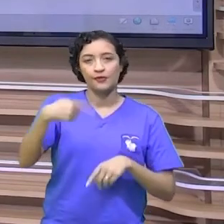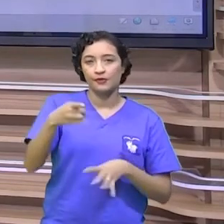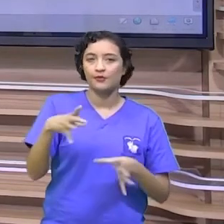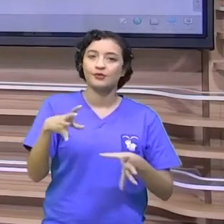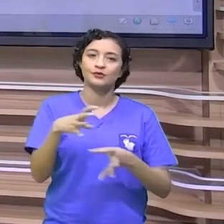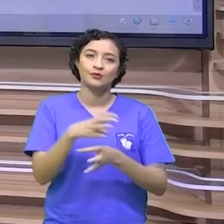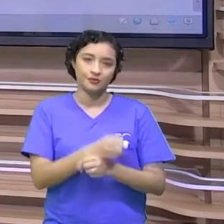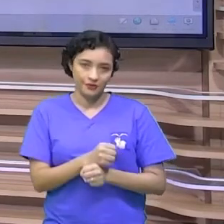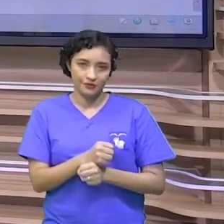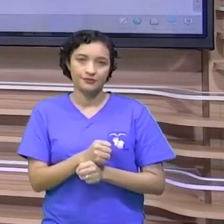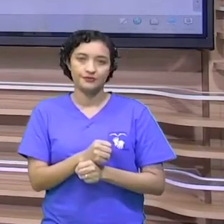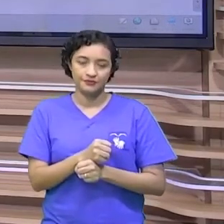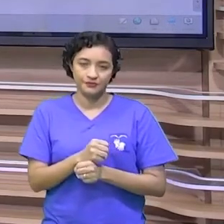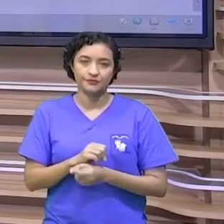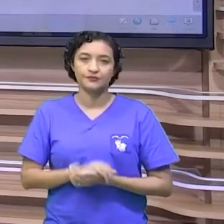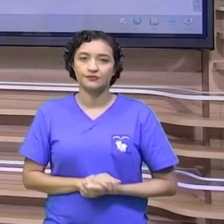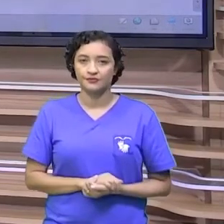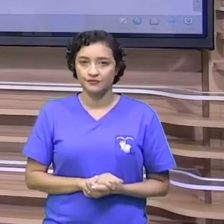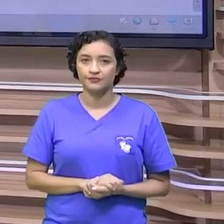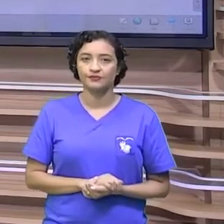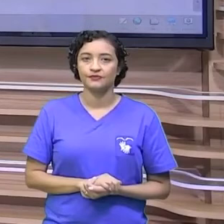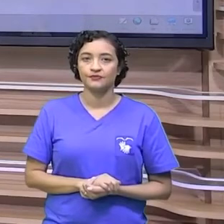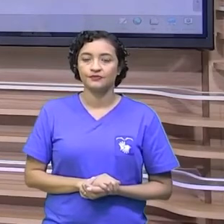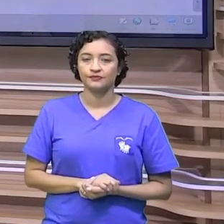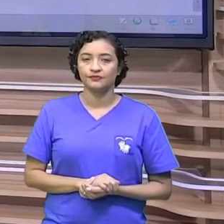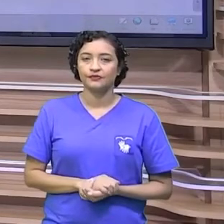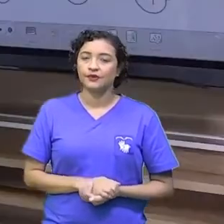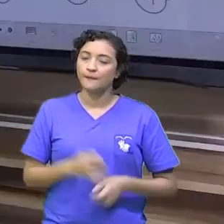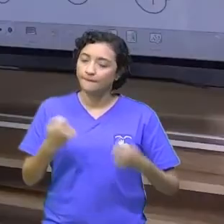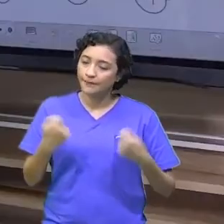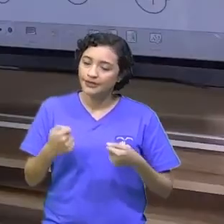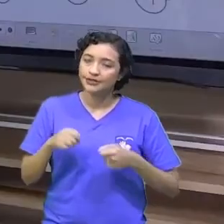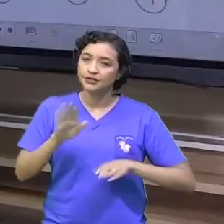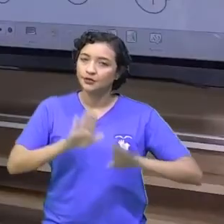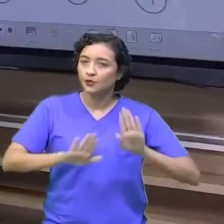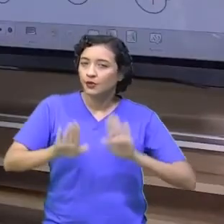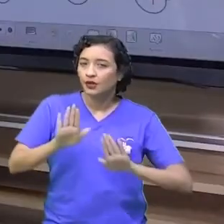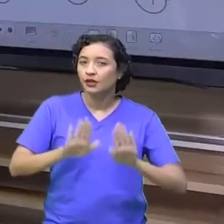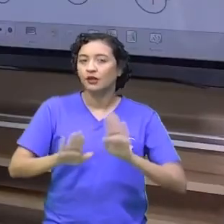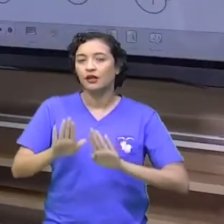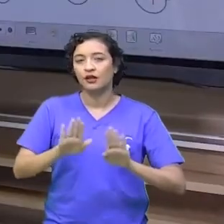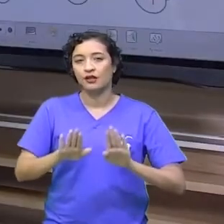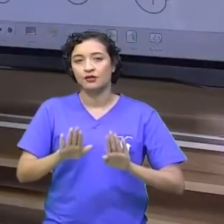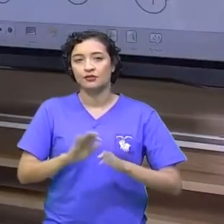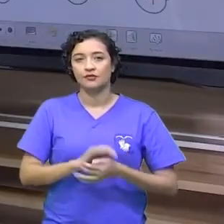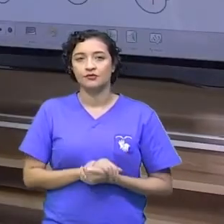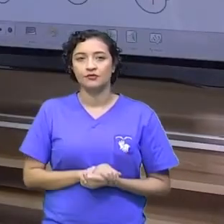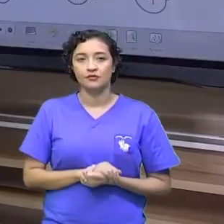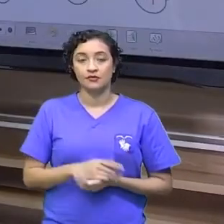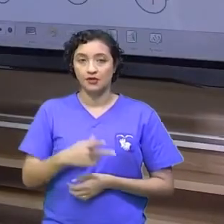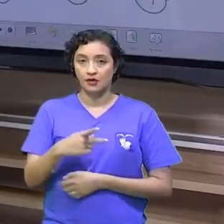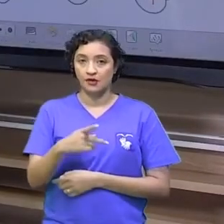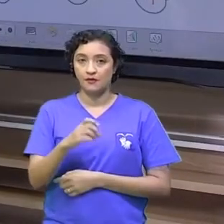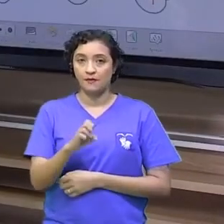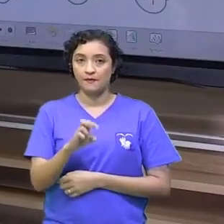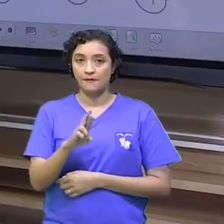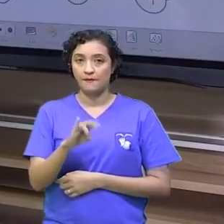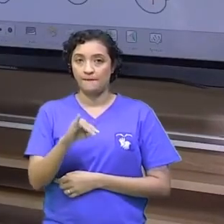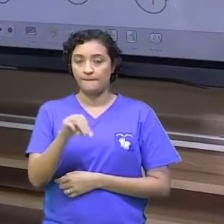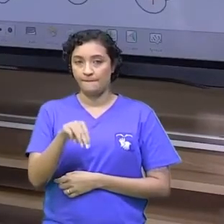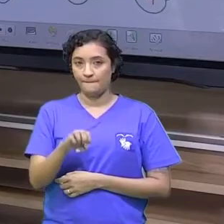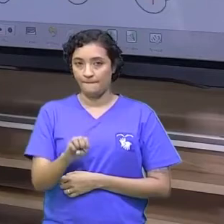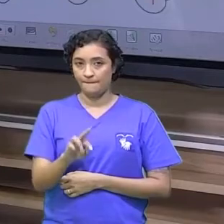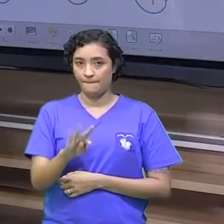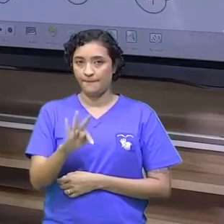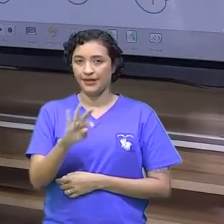fez o quê? A soma dos lados. Tem que tomar muito cuidado com isso, tá certo? Perímetro é a soma dos